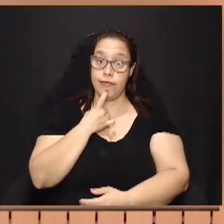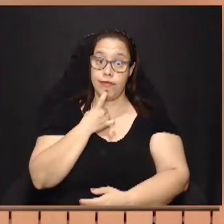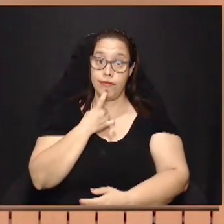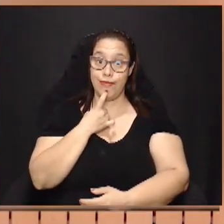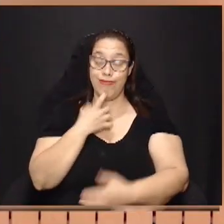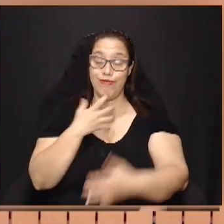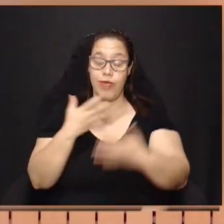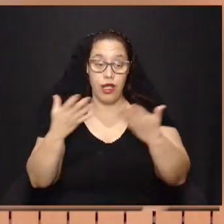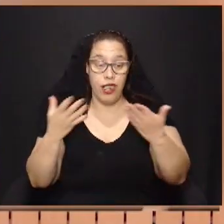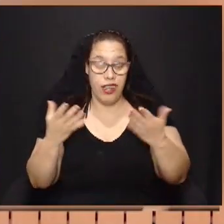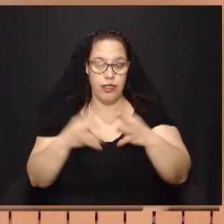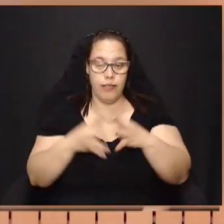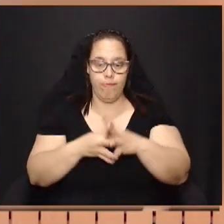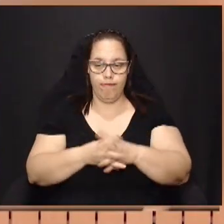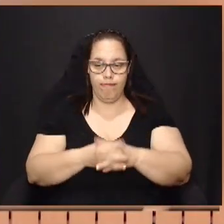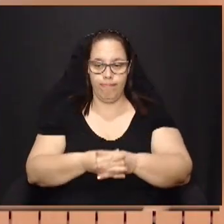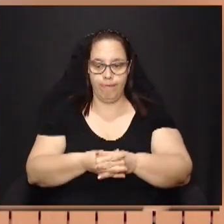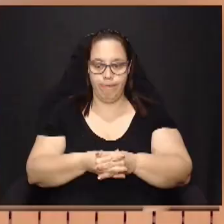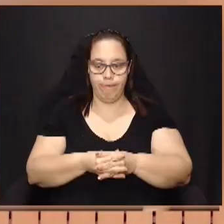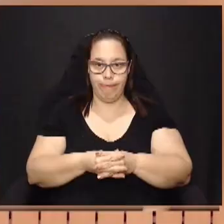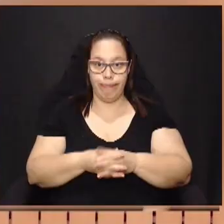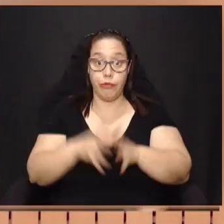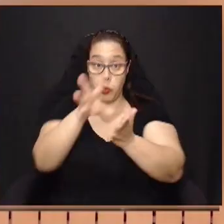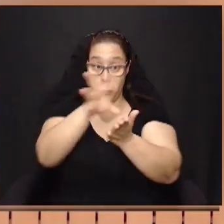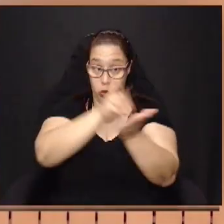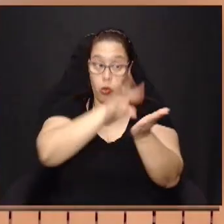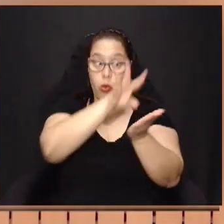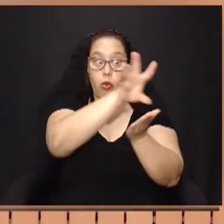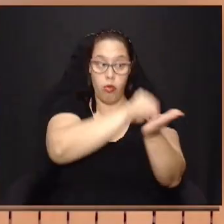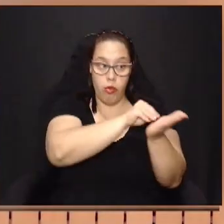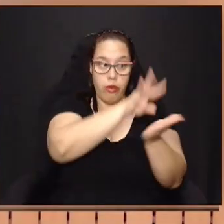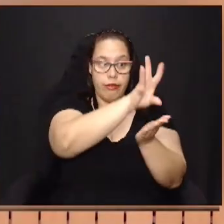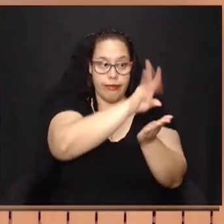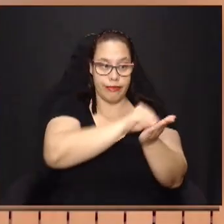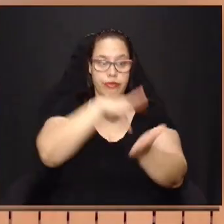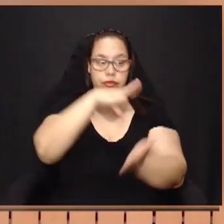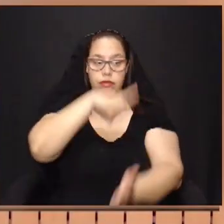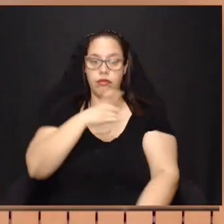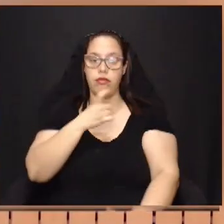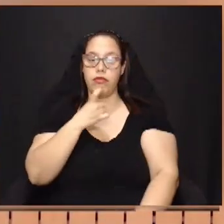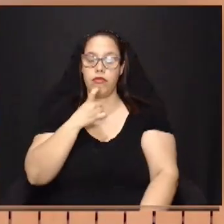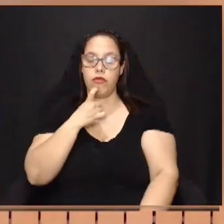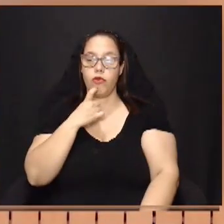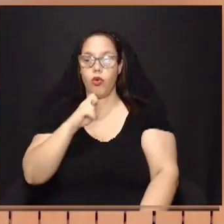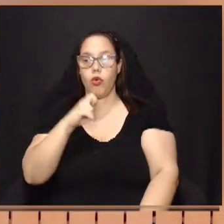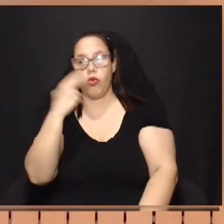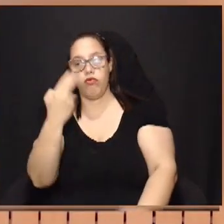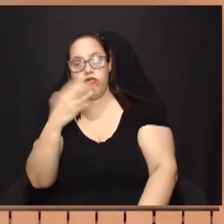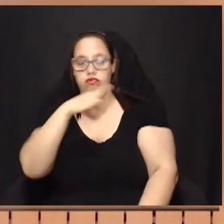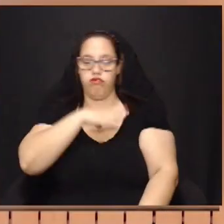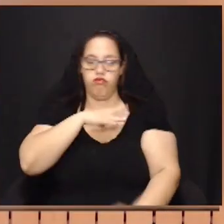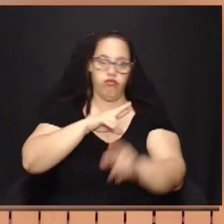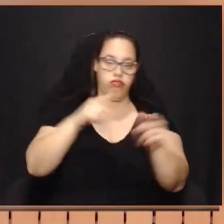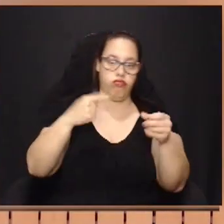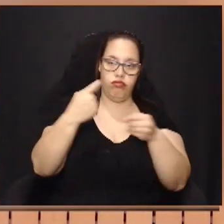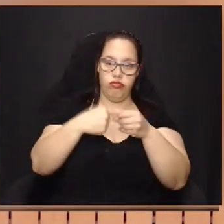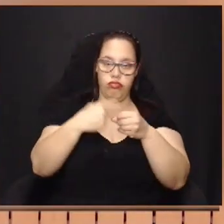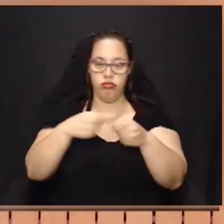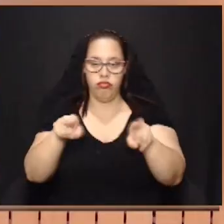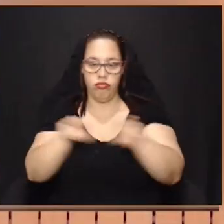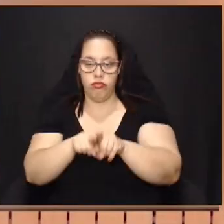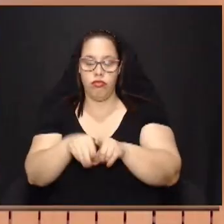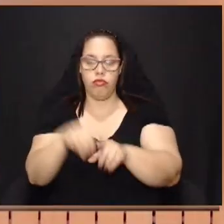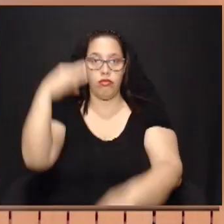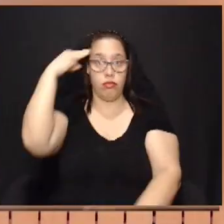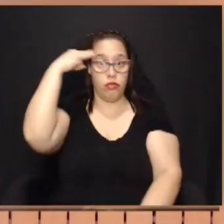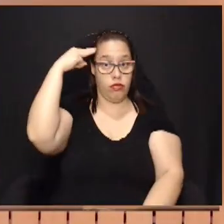aí modelo para outros municípios. Eu venho aqui trazer à memória uma história